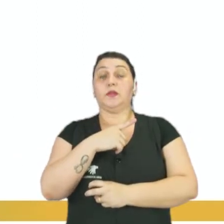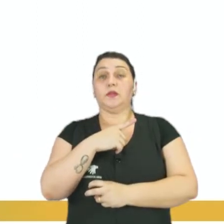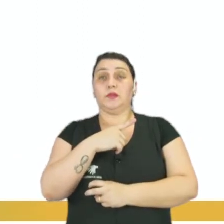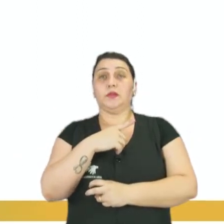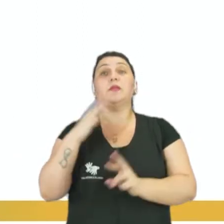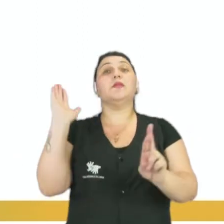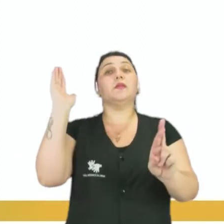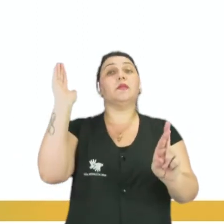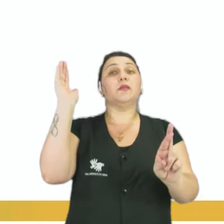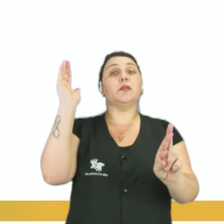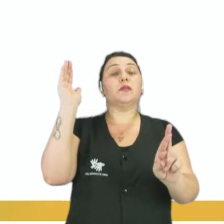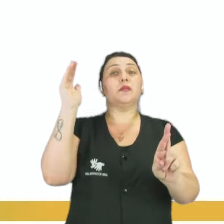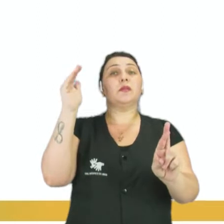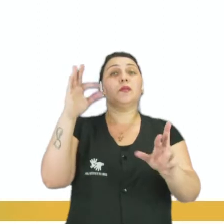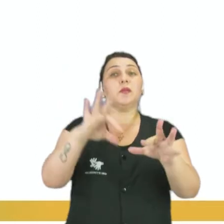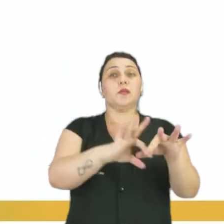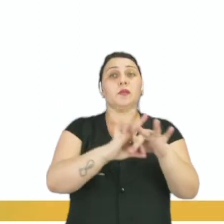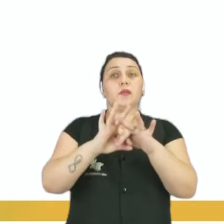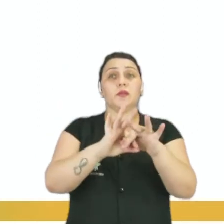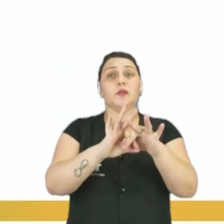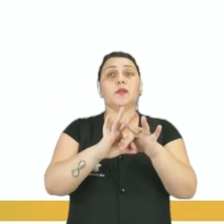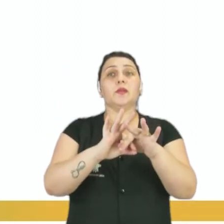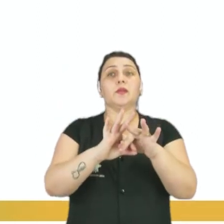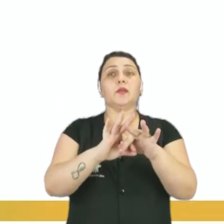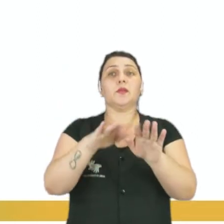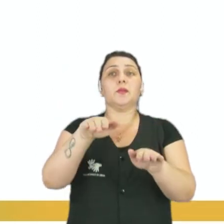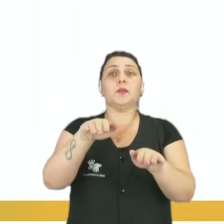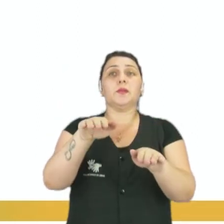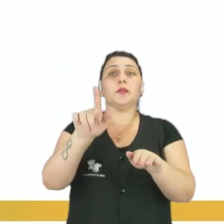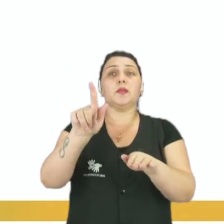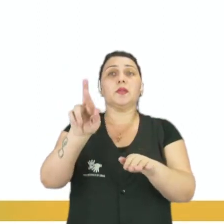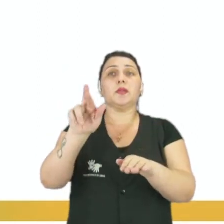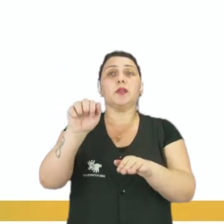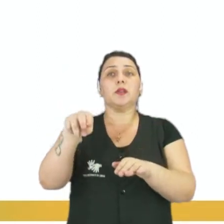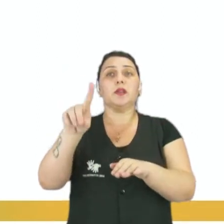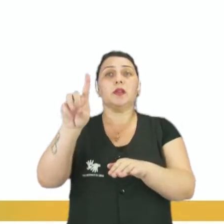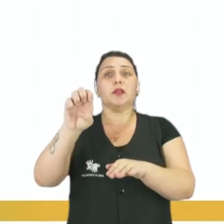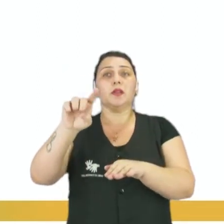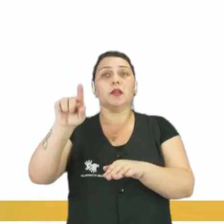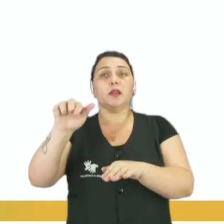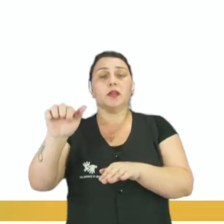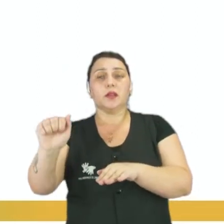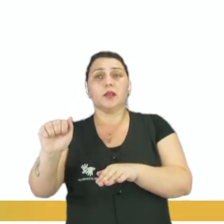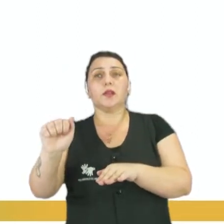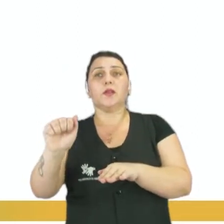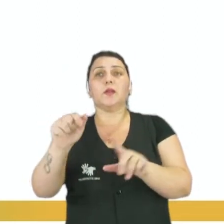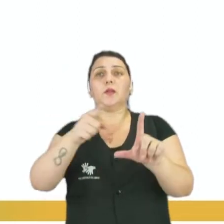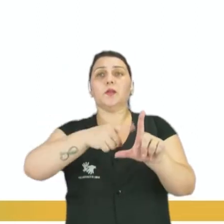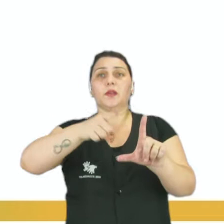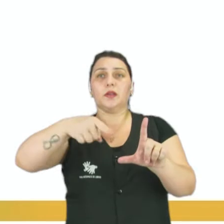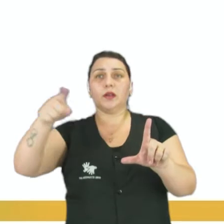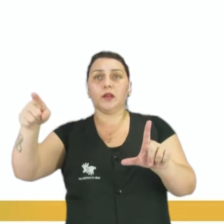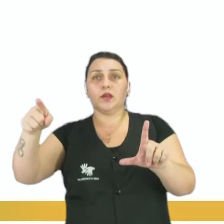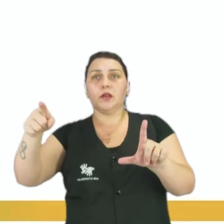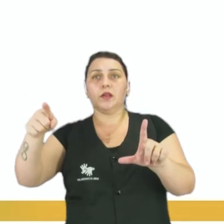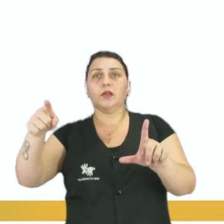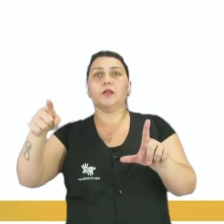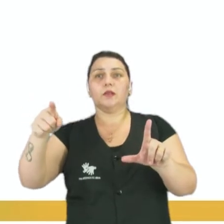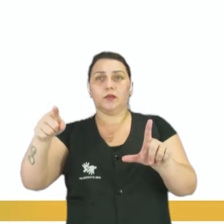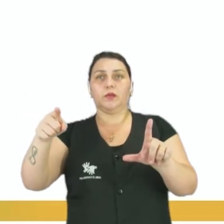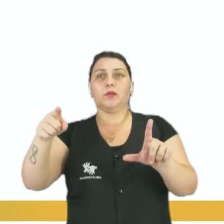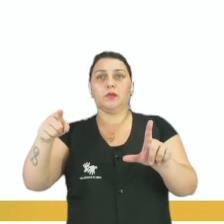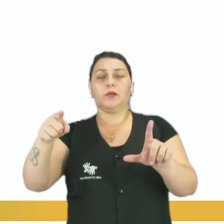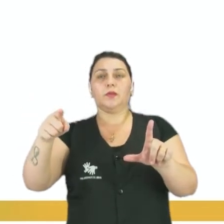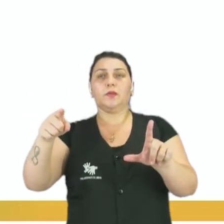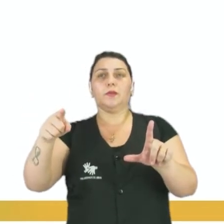correspondendo a uma grandeza a outra nós temos um gráfico é afim ou seja uma função